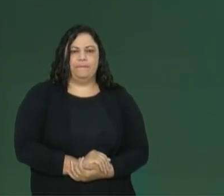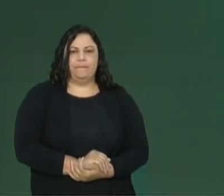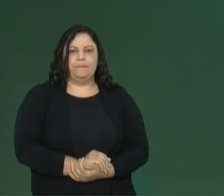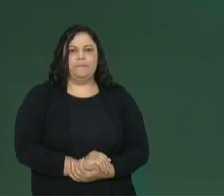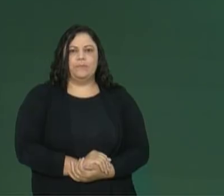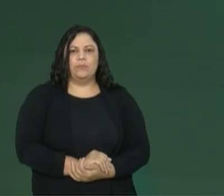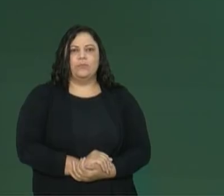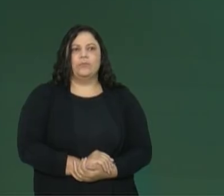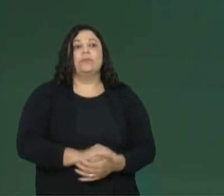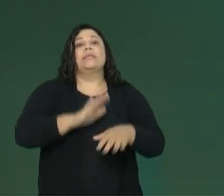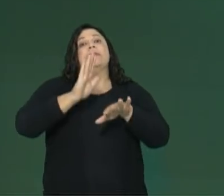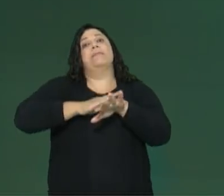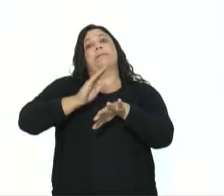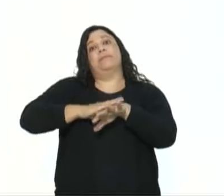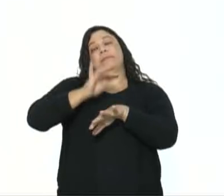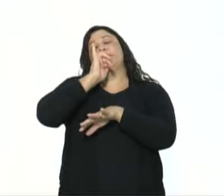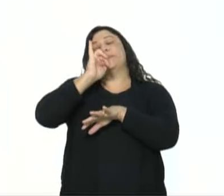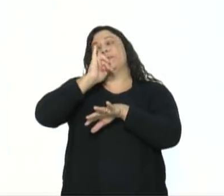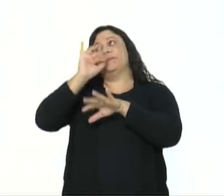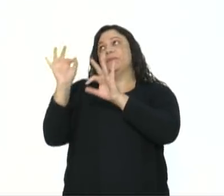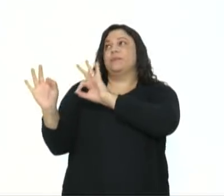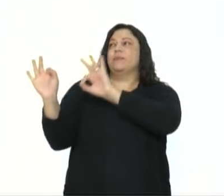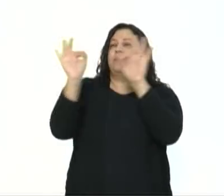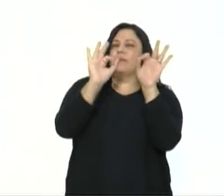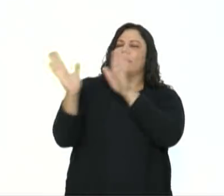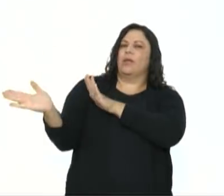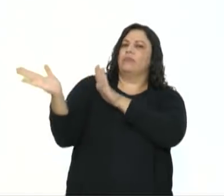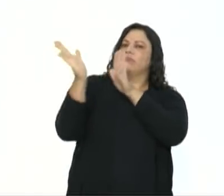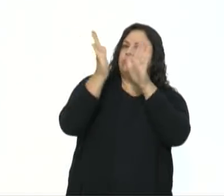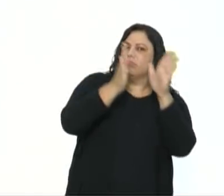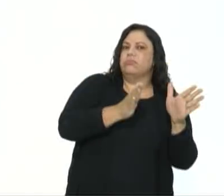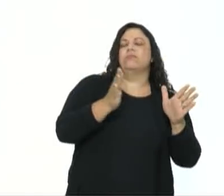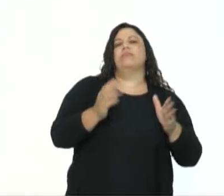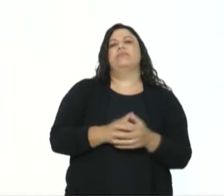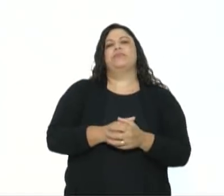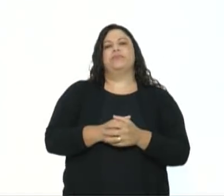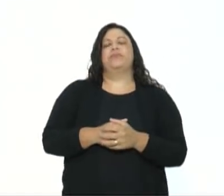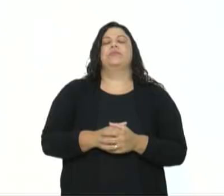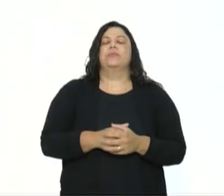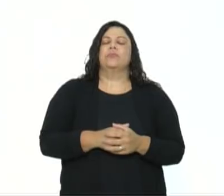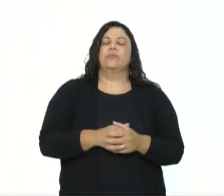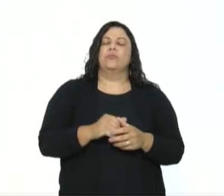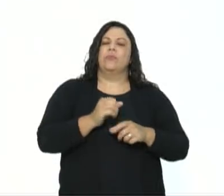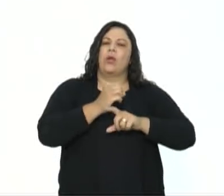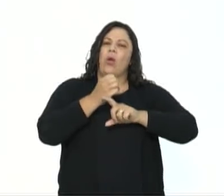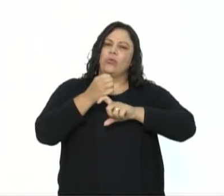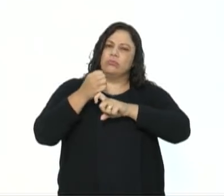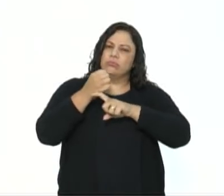Olha lá, mais exemplos aqui, né? Uma lesma do mar, um outro tipo de caracol marinho.